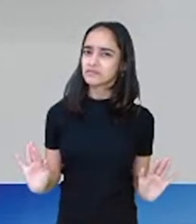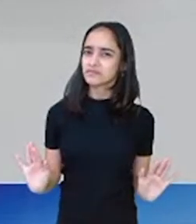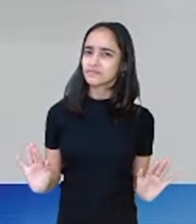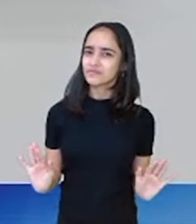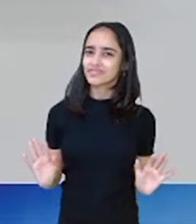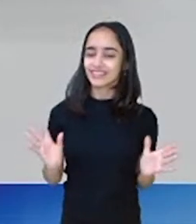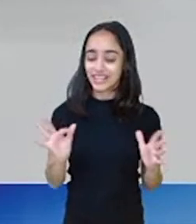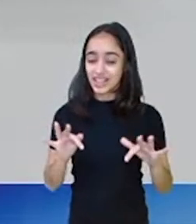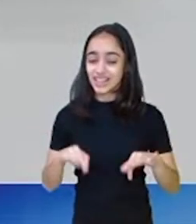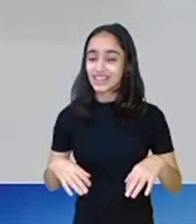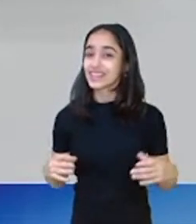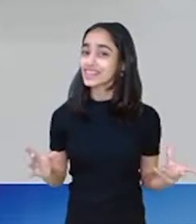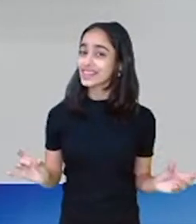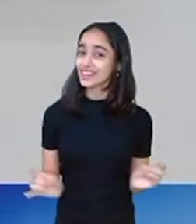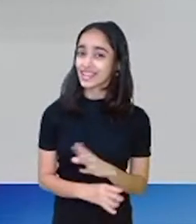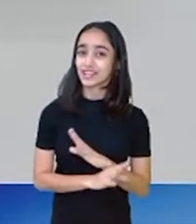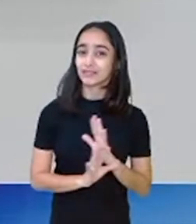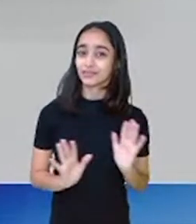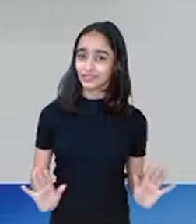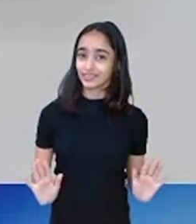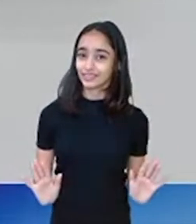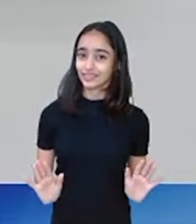esse parágrafo.